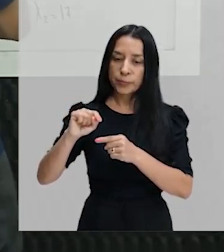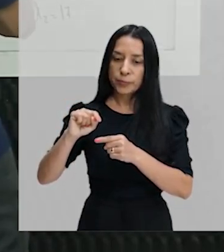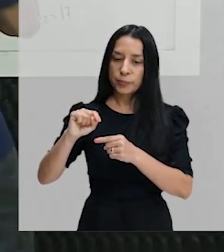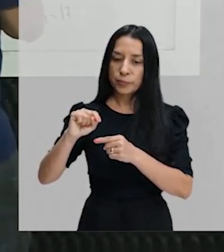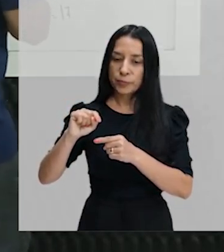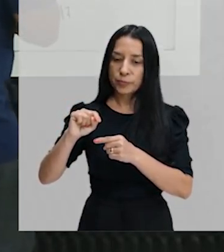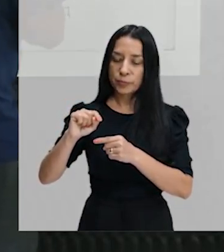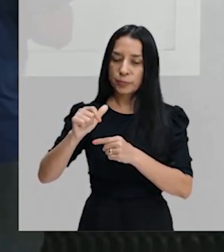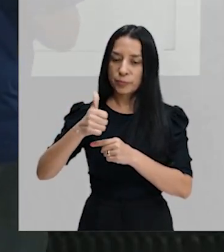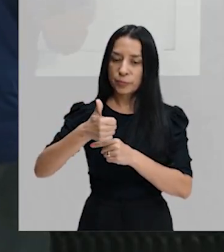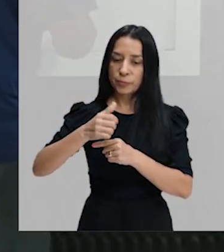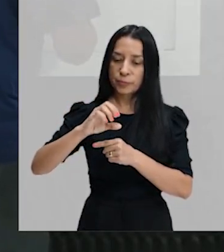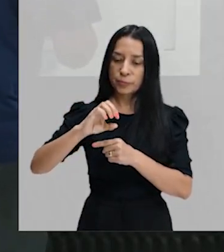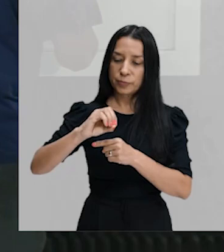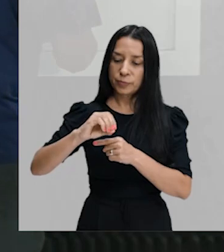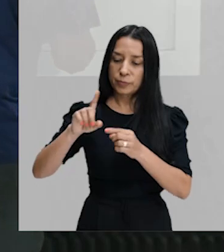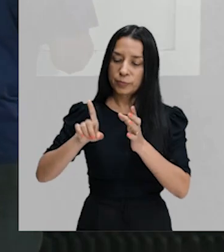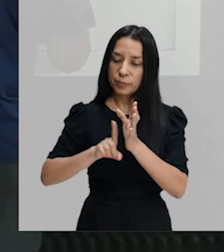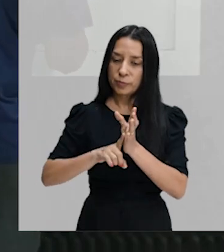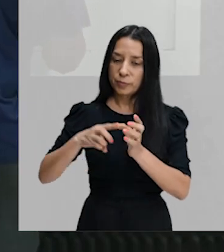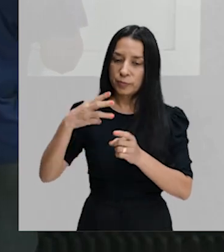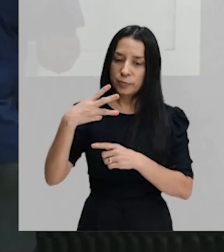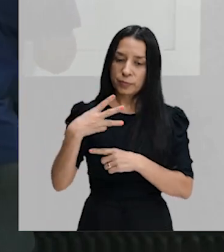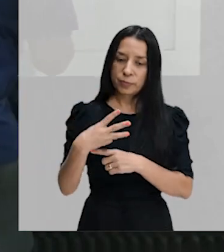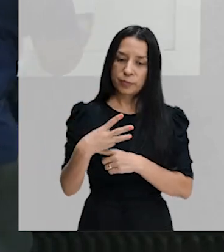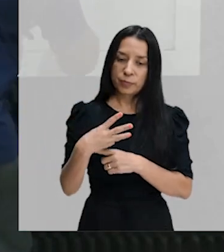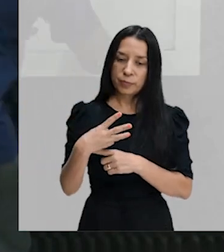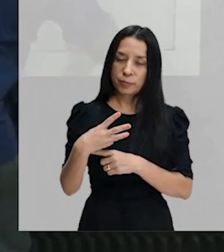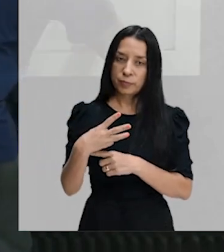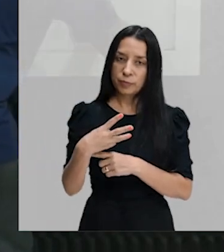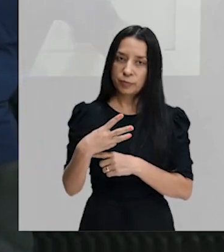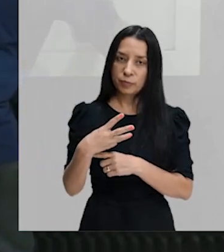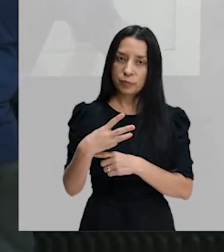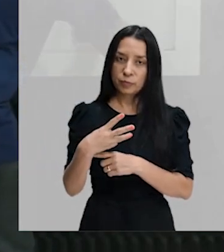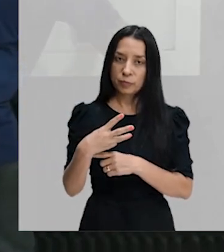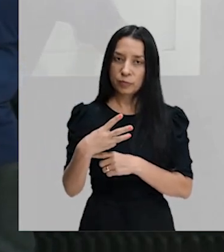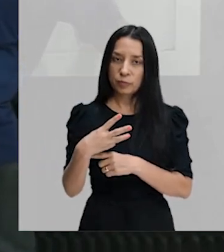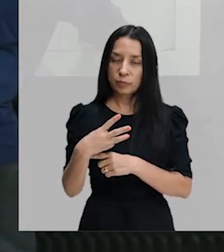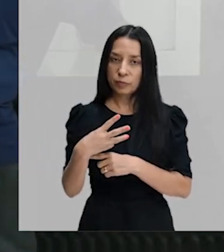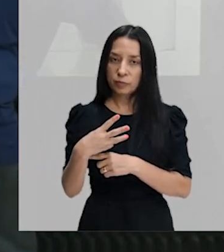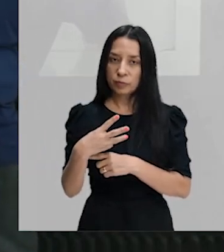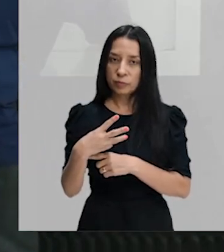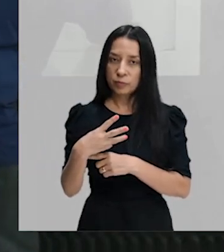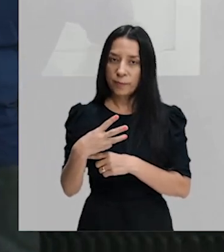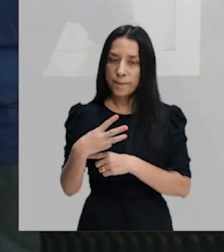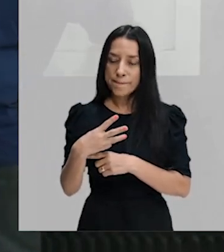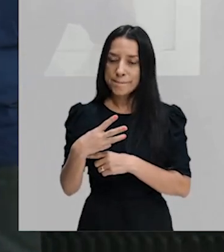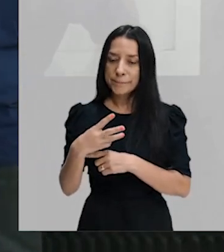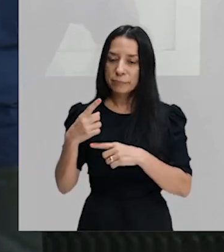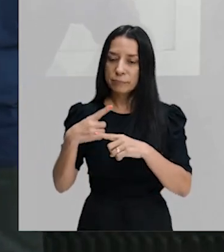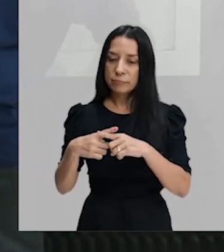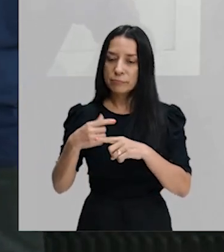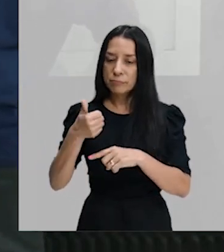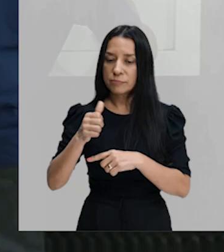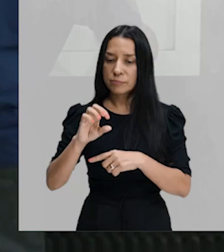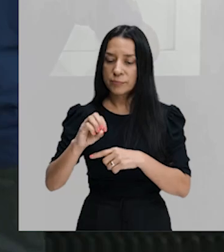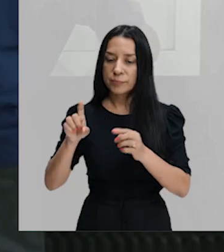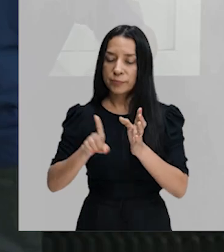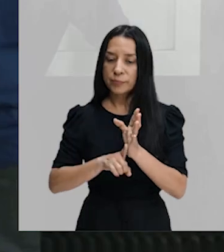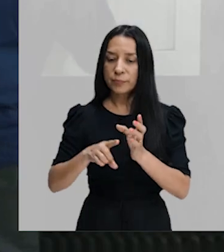10 a -3 vai ficar vezes 10 a